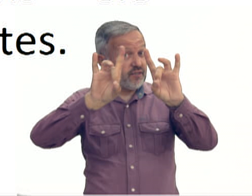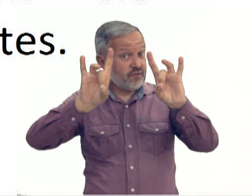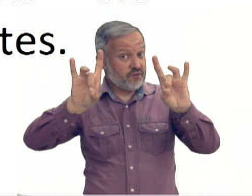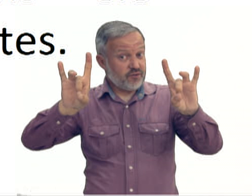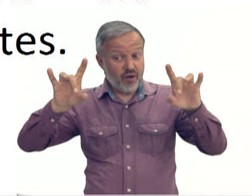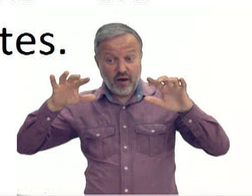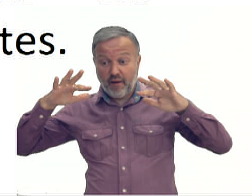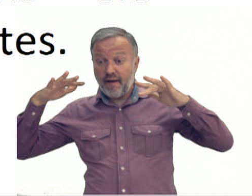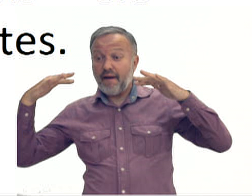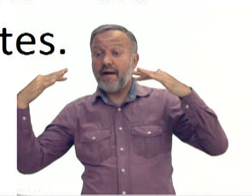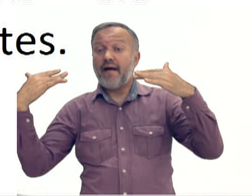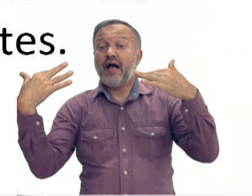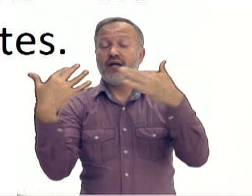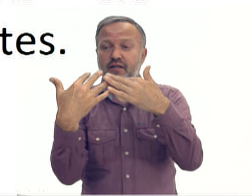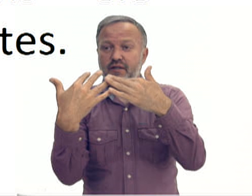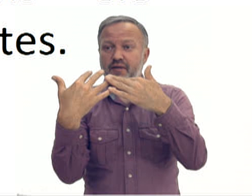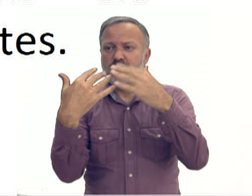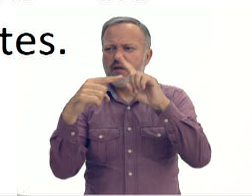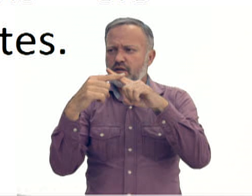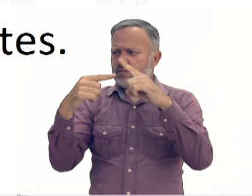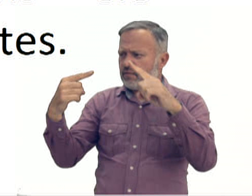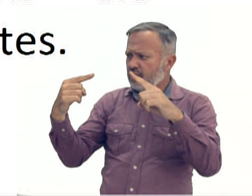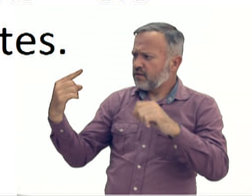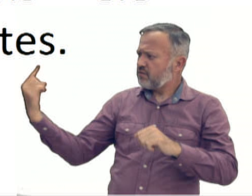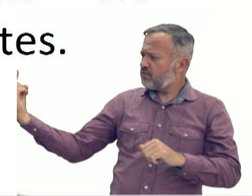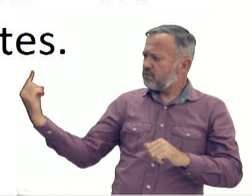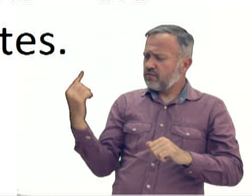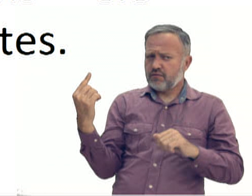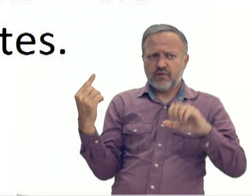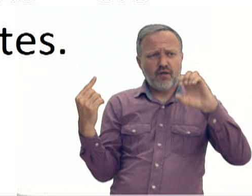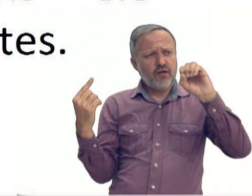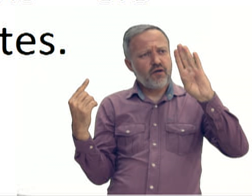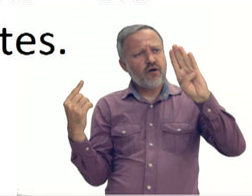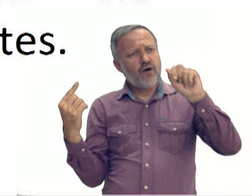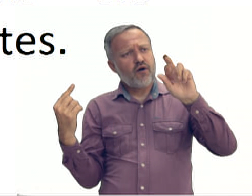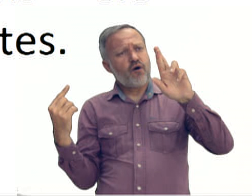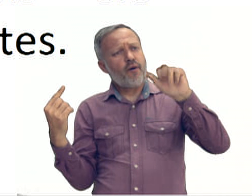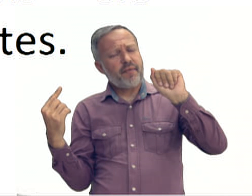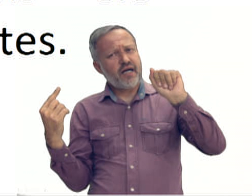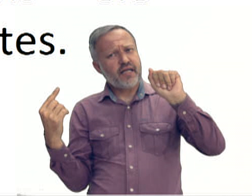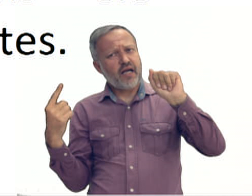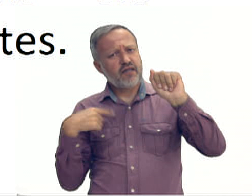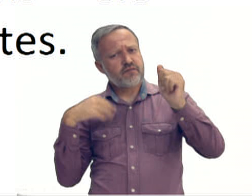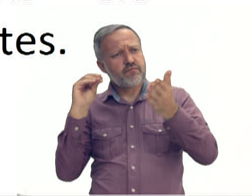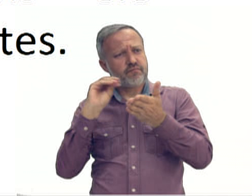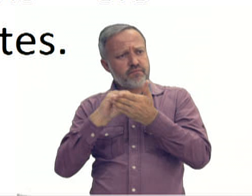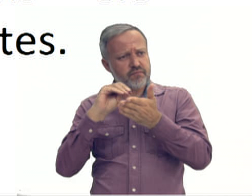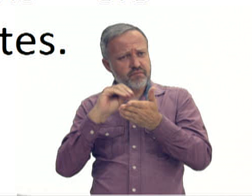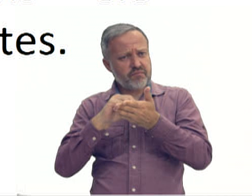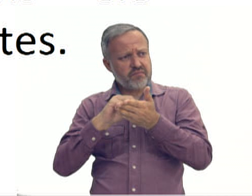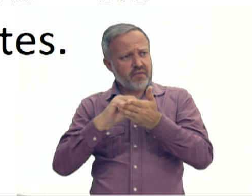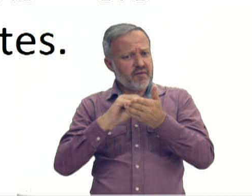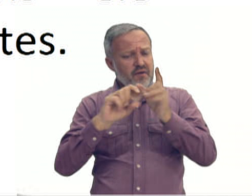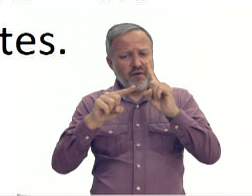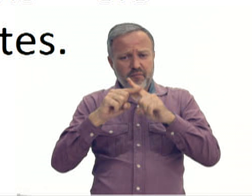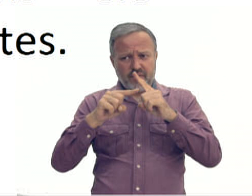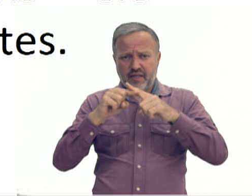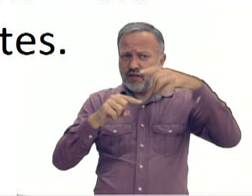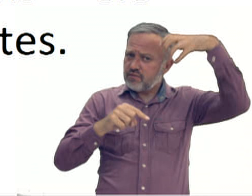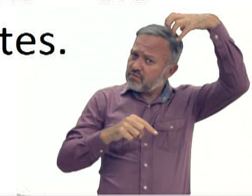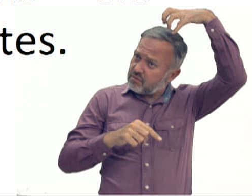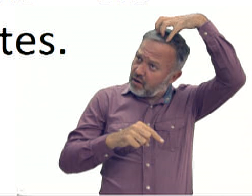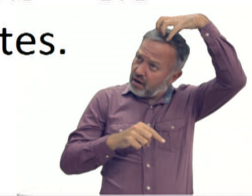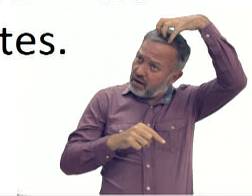príncipe feliz, não compareceu. Os outros príncipes o achavam desagradável, pois ele sempre falava de coisas